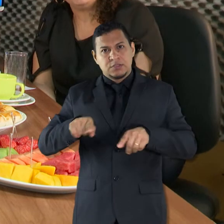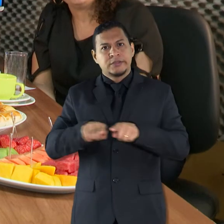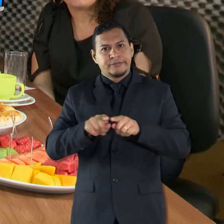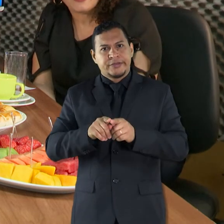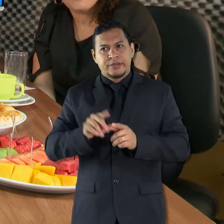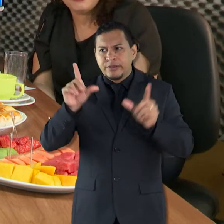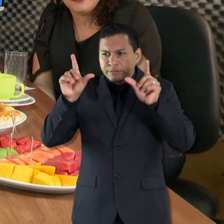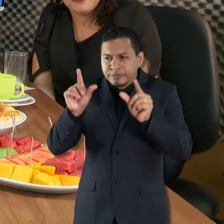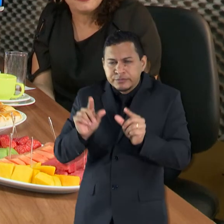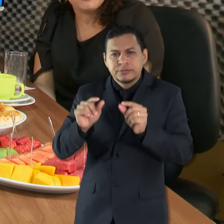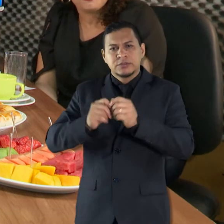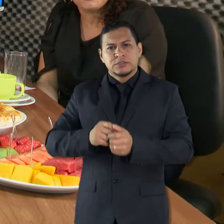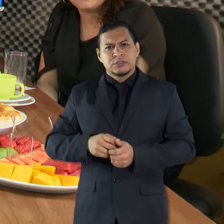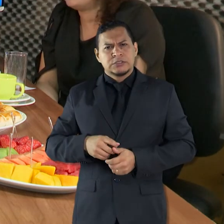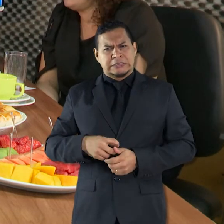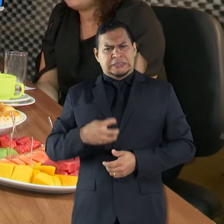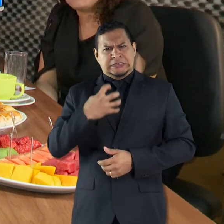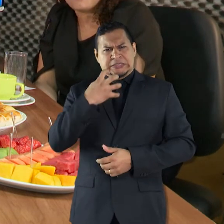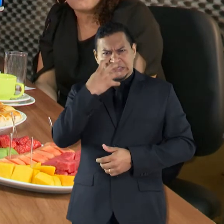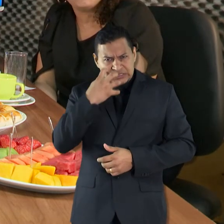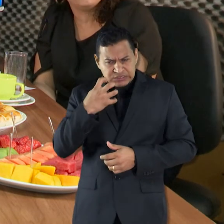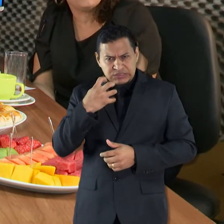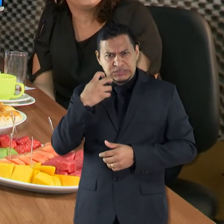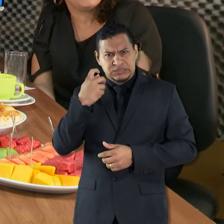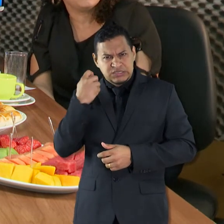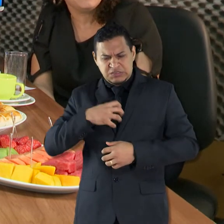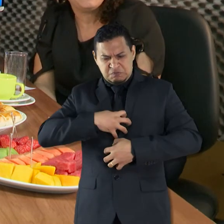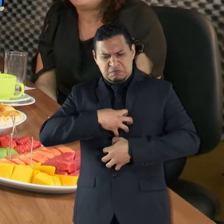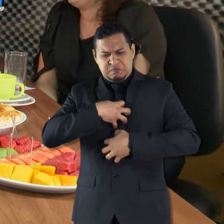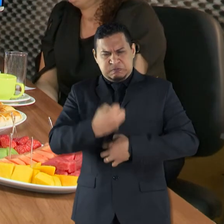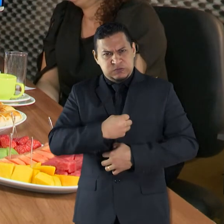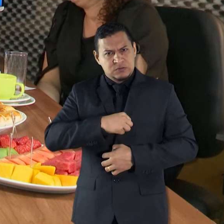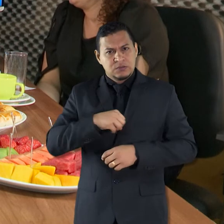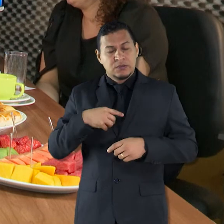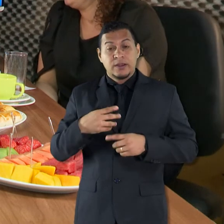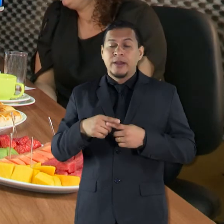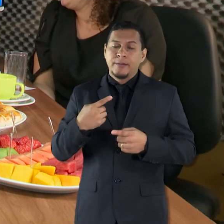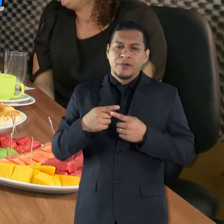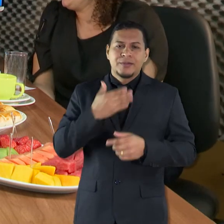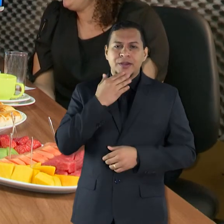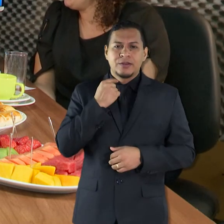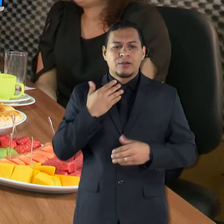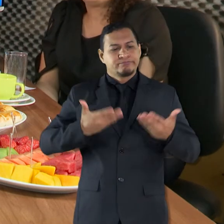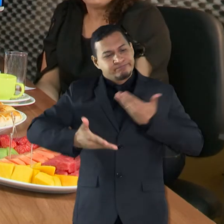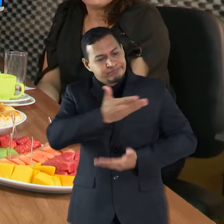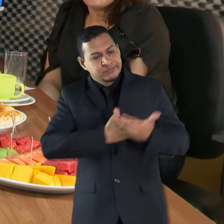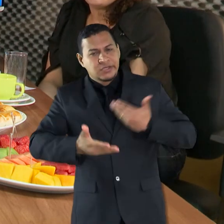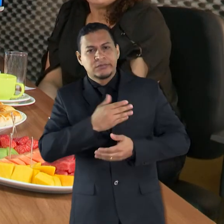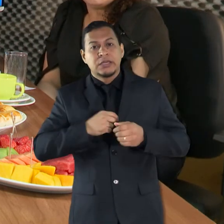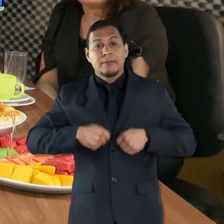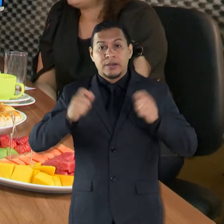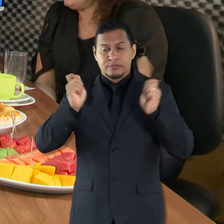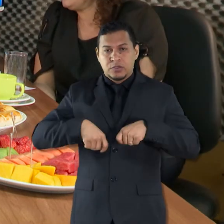E menos raiva também para ficar disputando aí. Vamos entrar num acordo aí, vamos conciliar, né? É a melhor solução. É a melhor solução